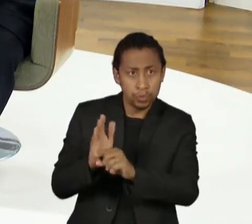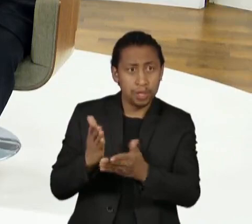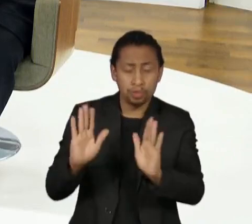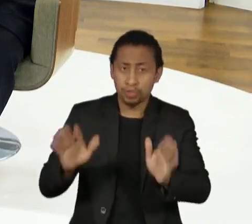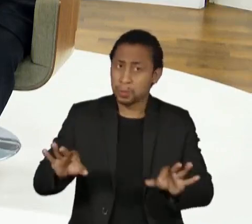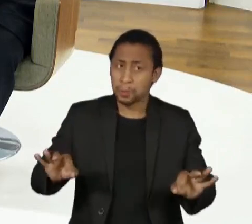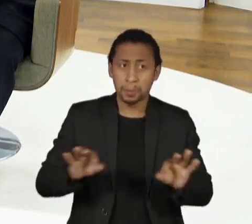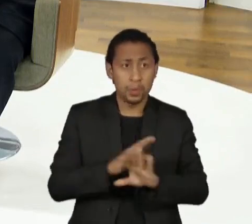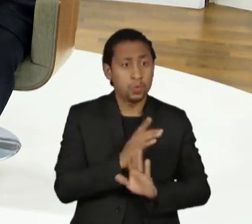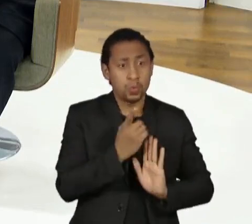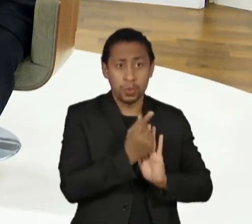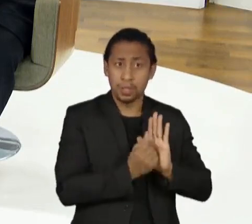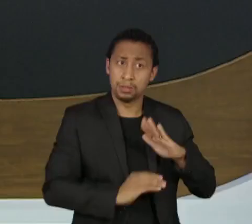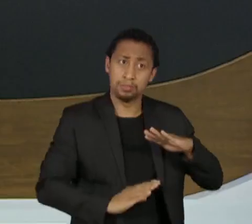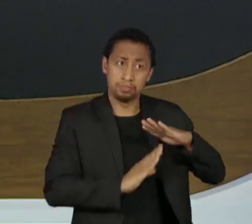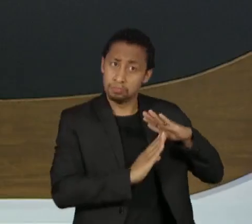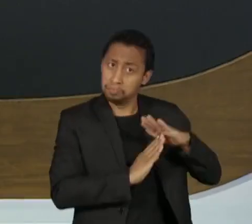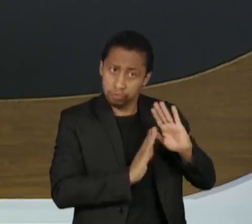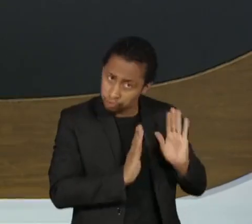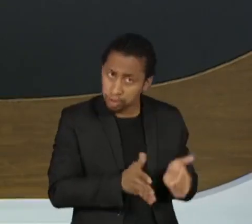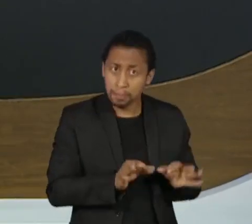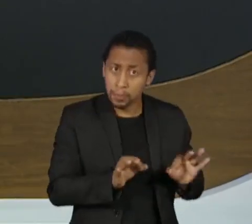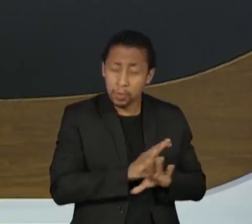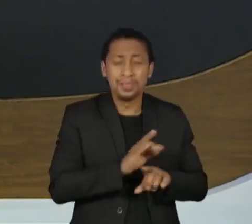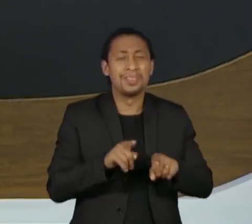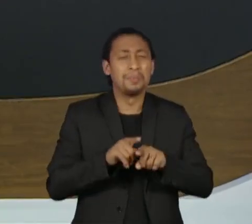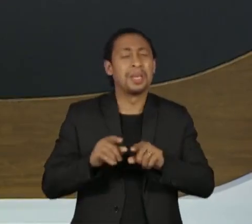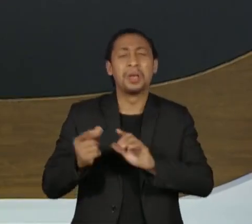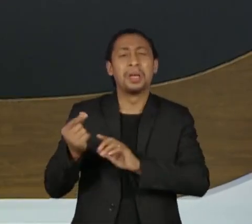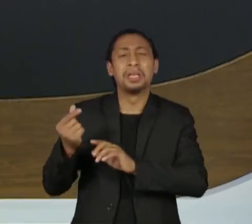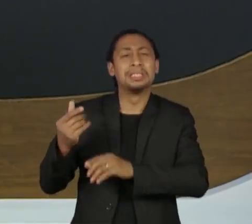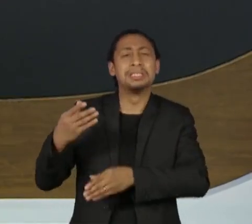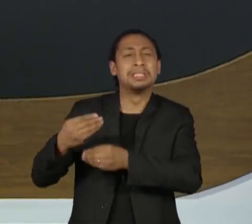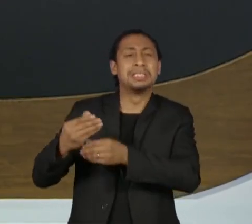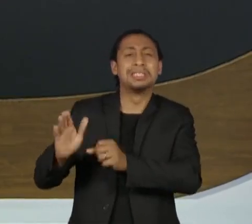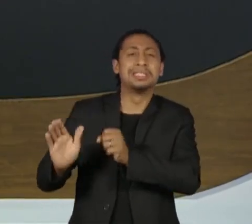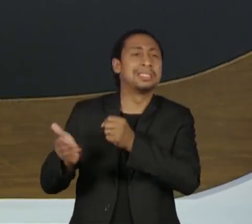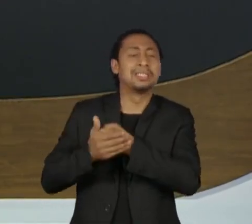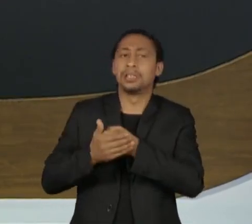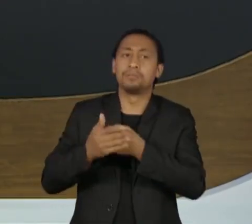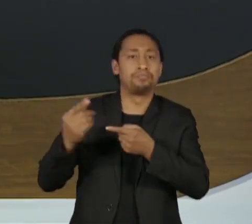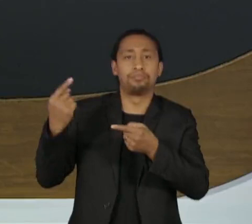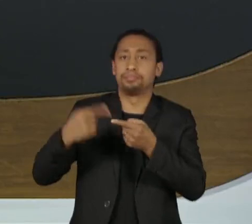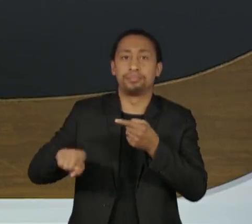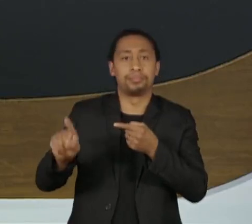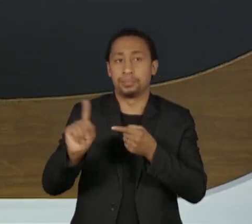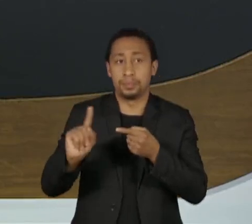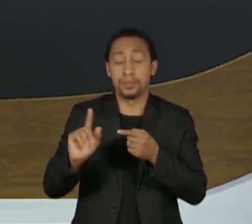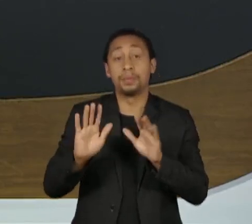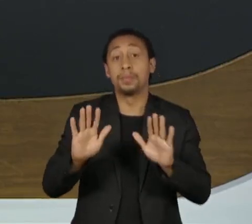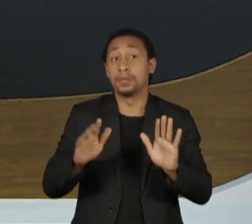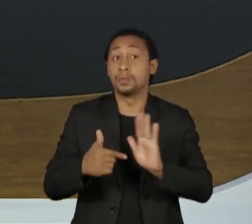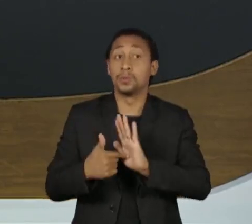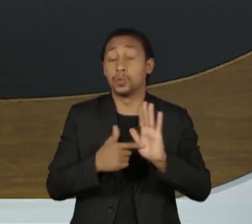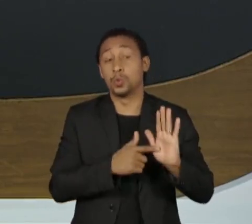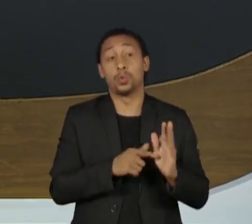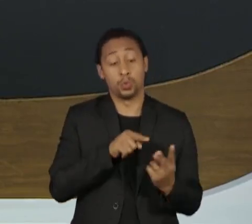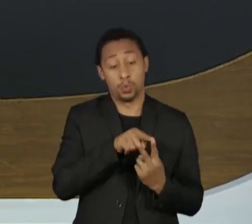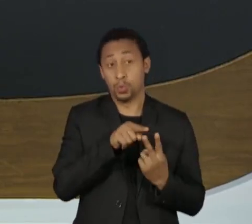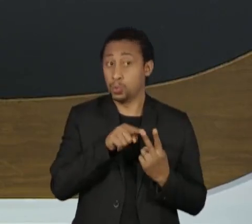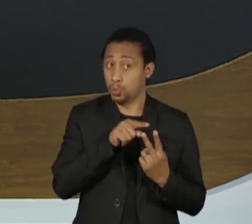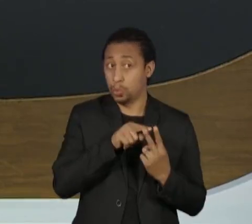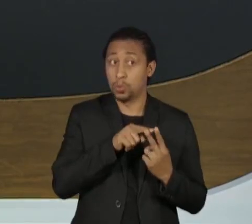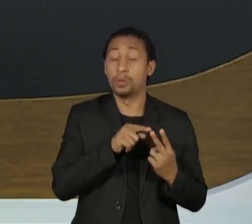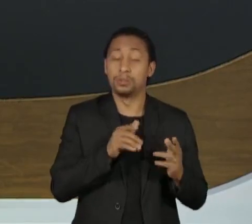também considerou inconstitucional o orçamento secreto. Queria saber como o senhor avaliou juridicamente essas duas medidas e